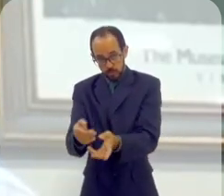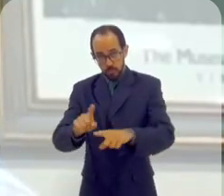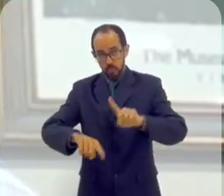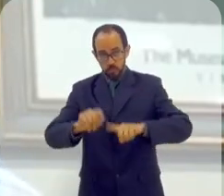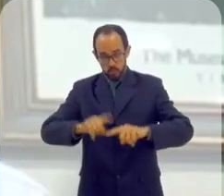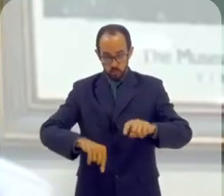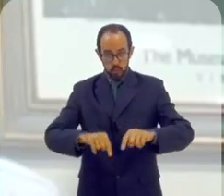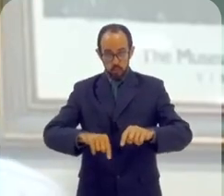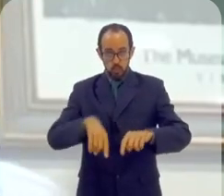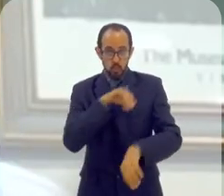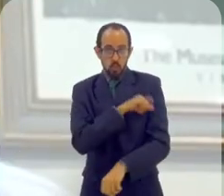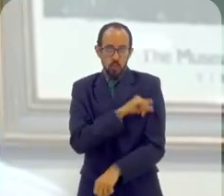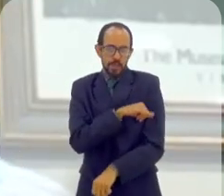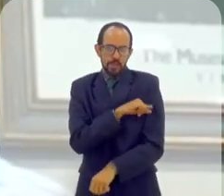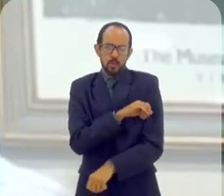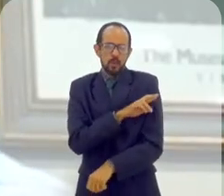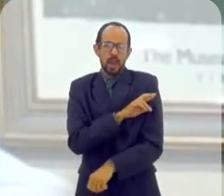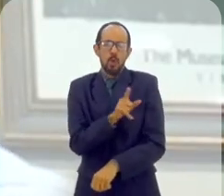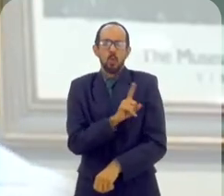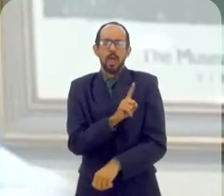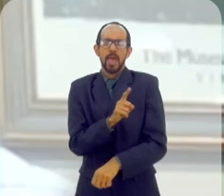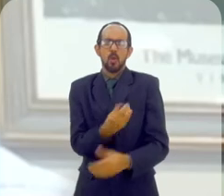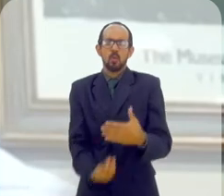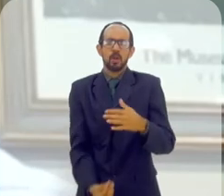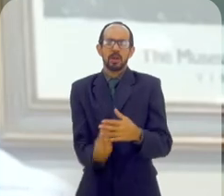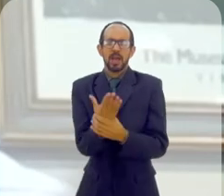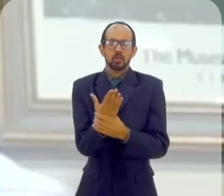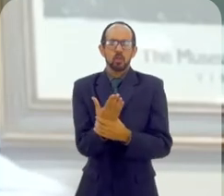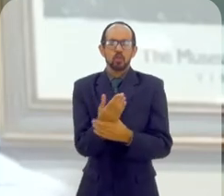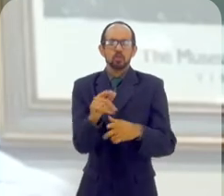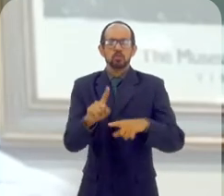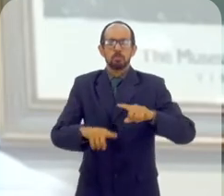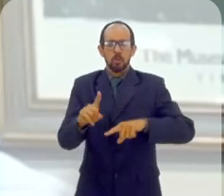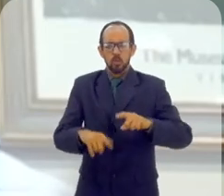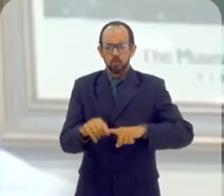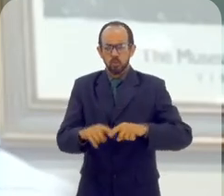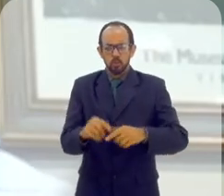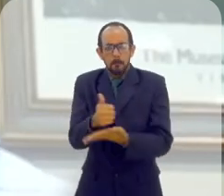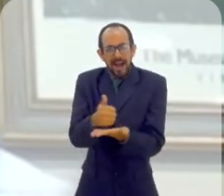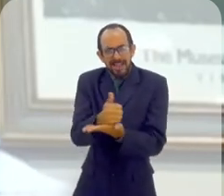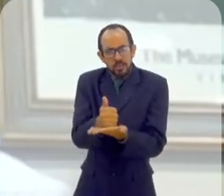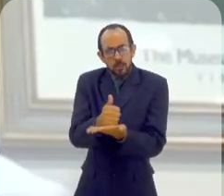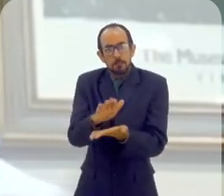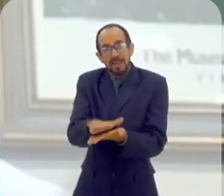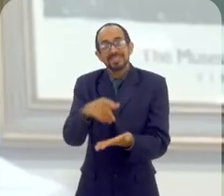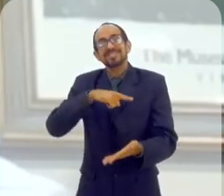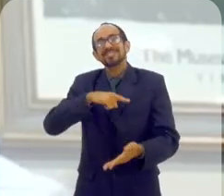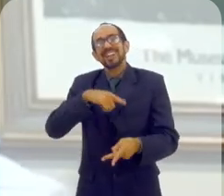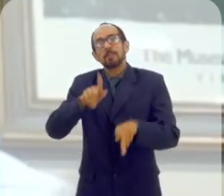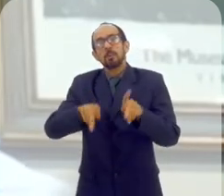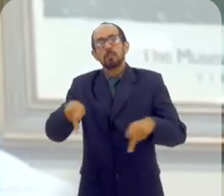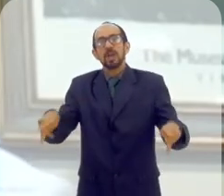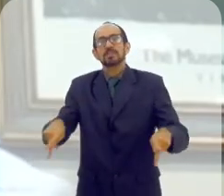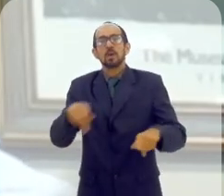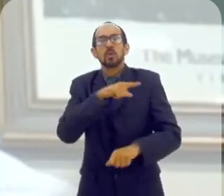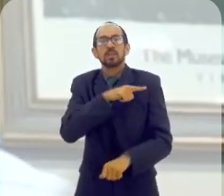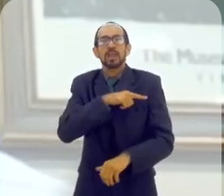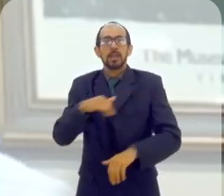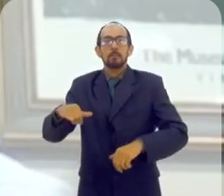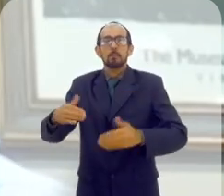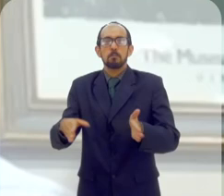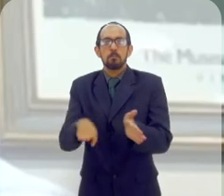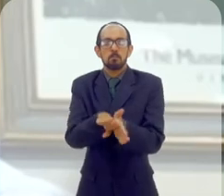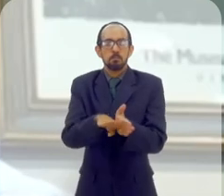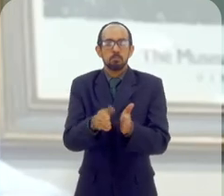das matérias-primas o Rio de Janeiro Claro não é um grande produtor de matéria-primas mas o Rio de Janeiro tem um mercado consumidor engenharia tem porta